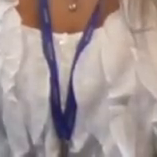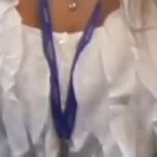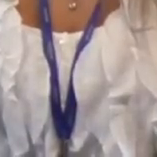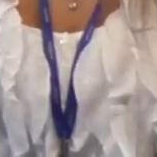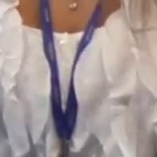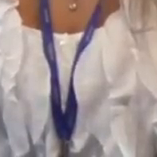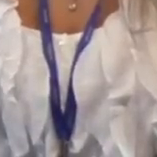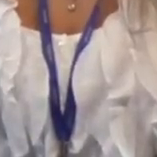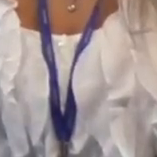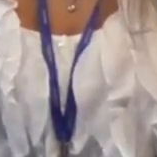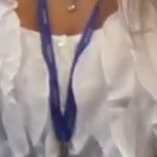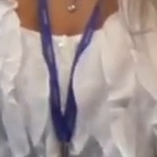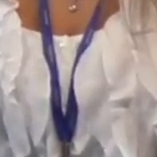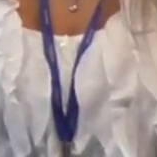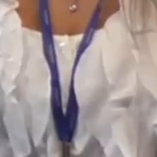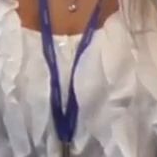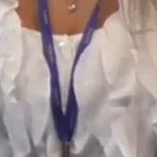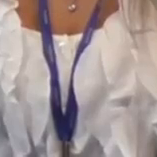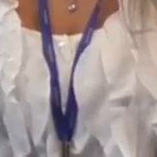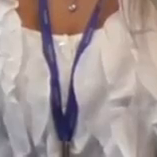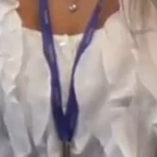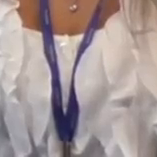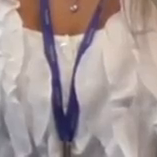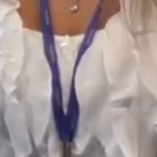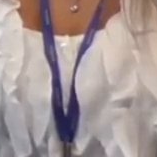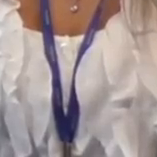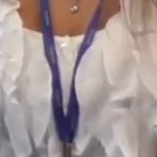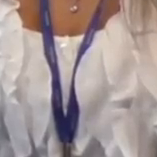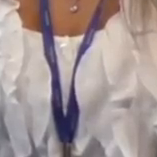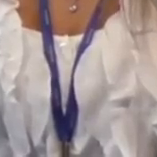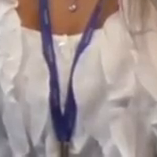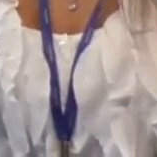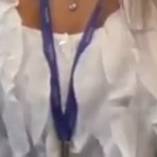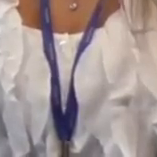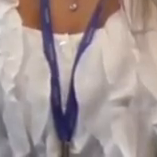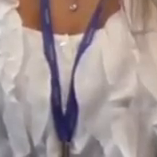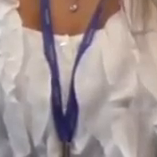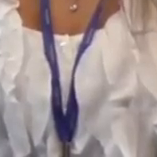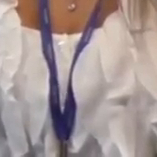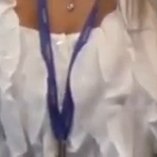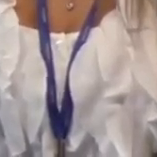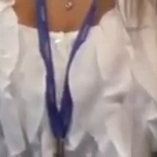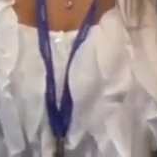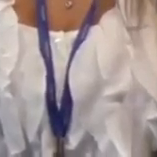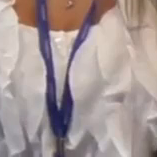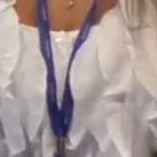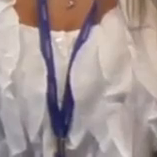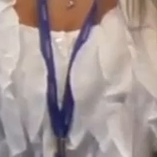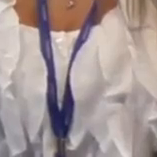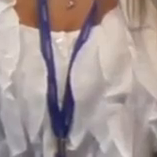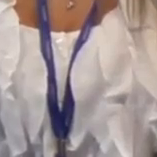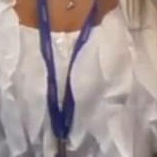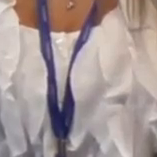do e-mail aí, acessem as redes sociais, acessem o Facebook, né, como elas falaram, verdade. Tem muita coisa nas redes sociais que dá pra gente aproveitar de